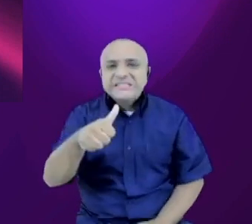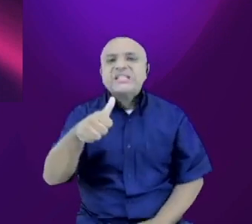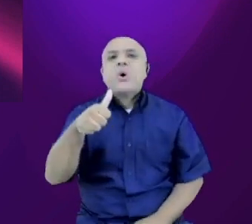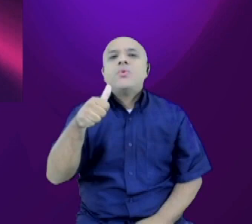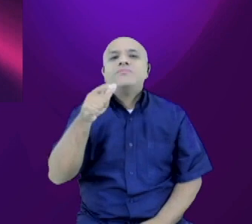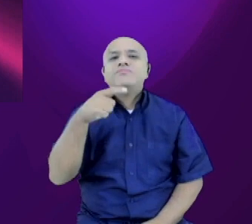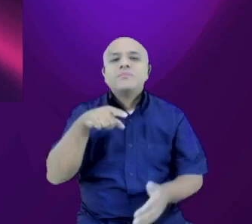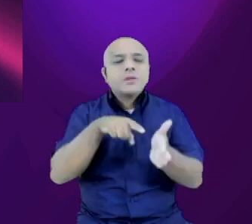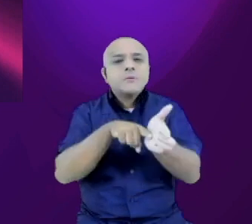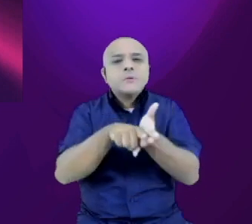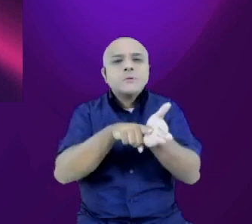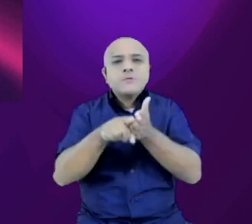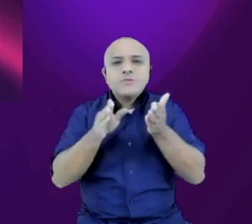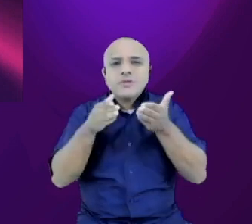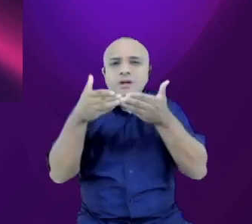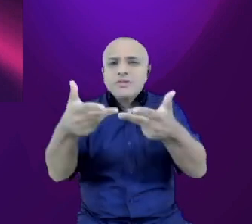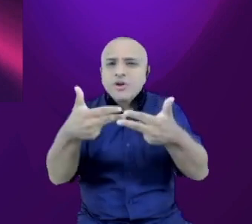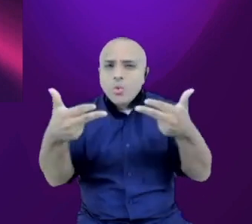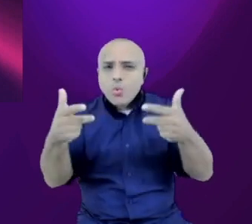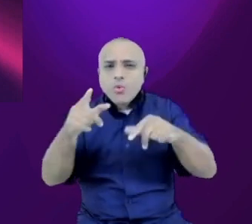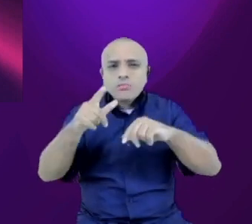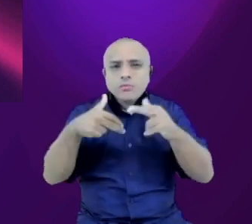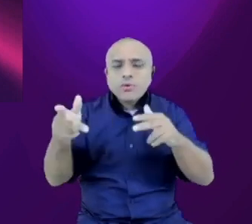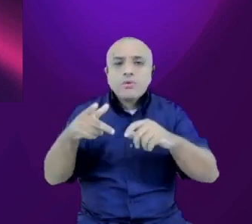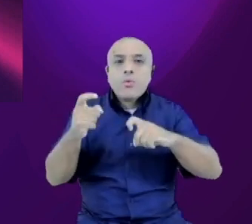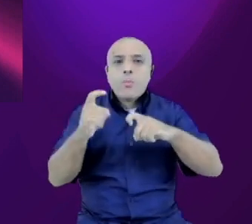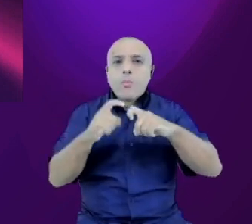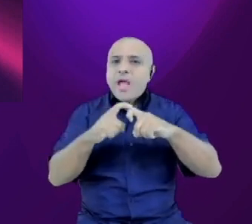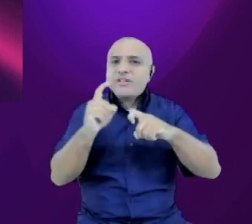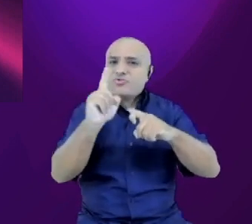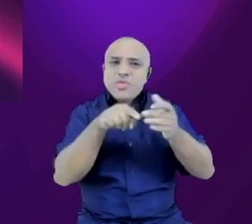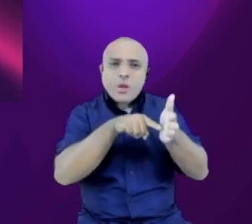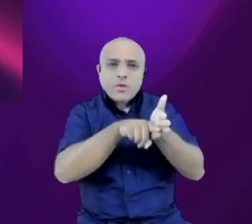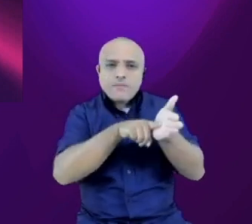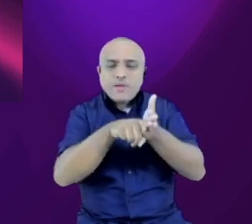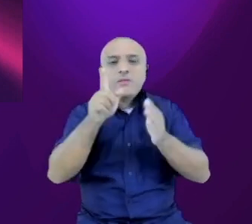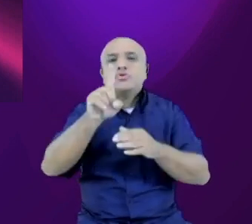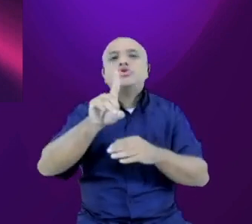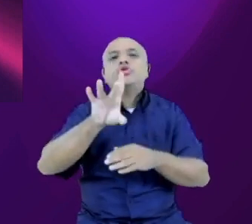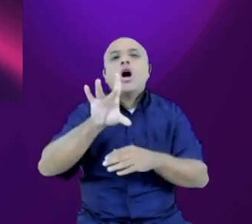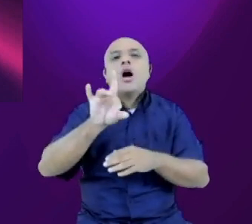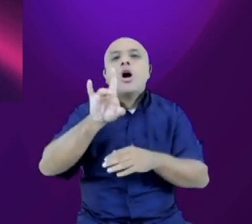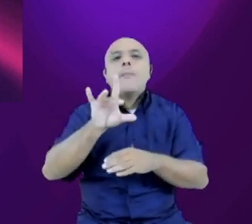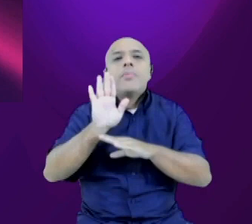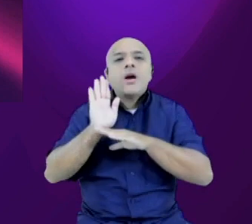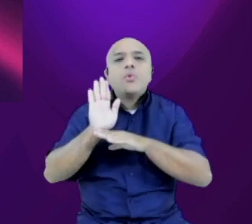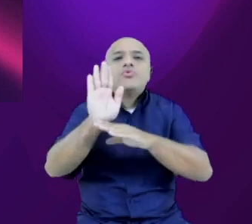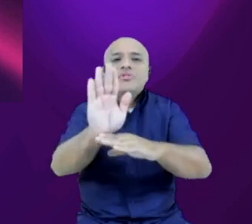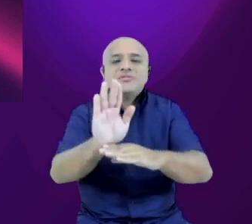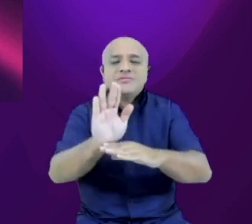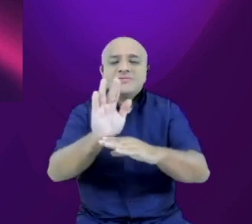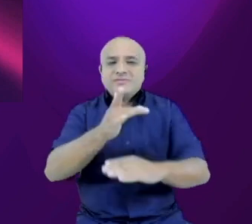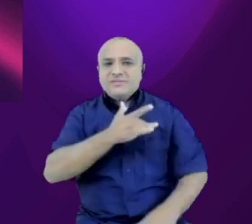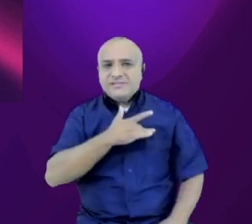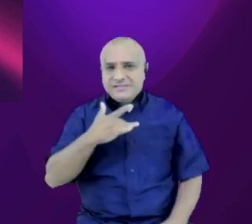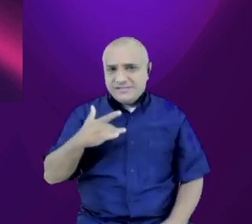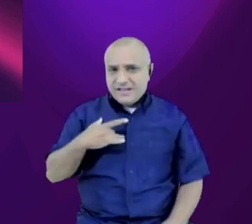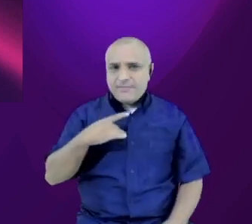específica de algumas patologias pelo médico não especialista para auxílio no exame clínico desses